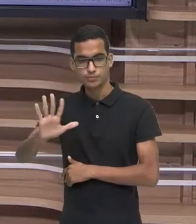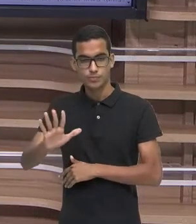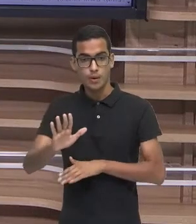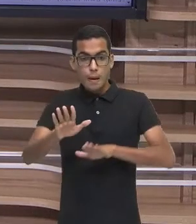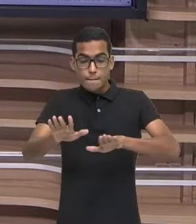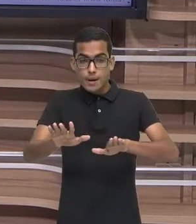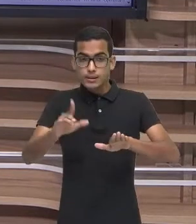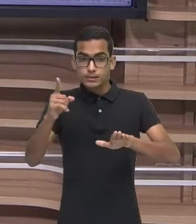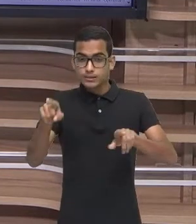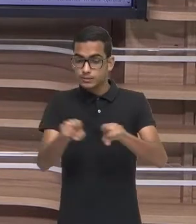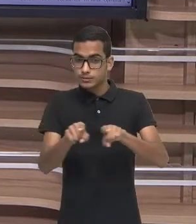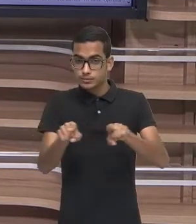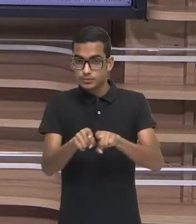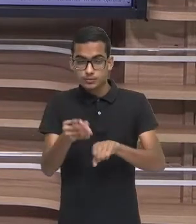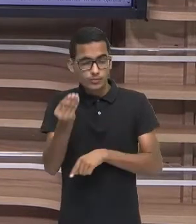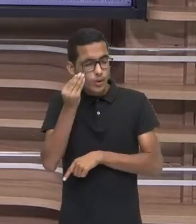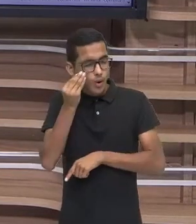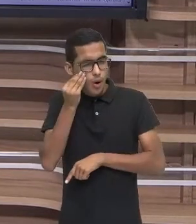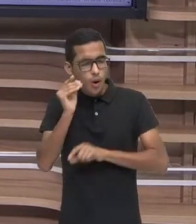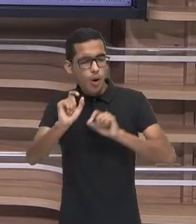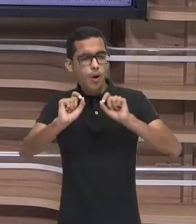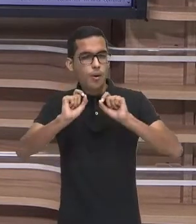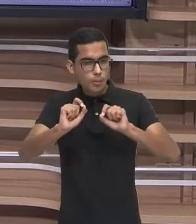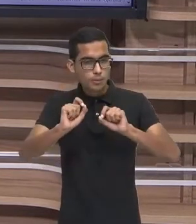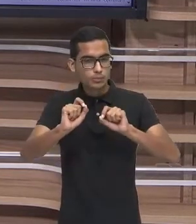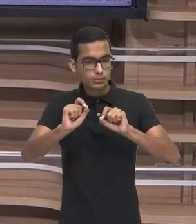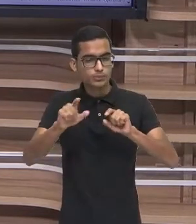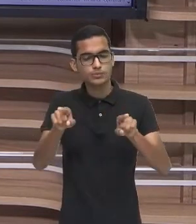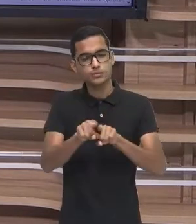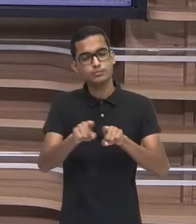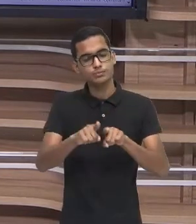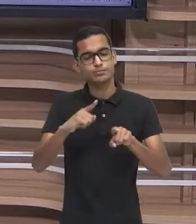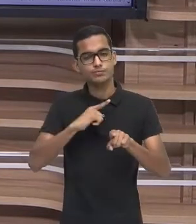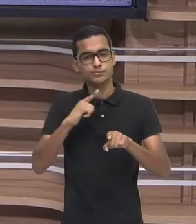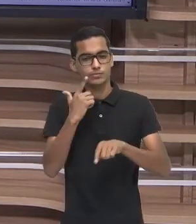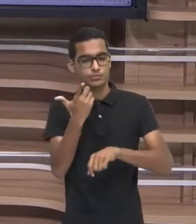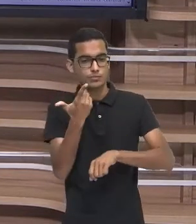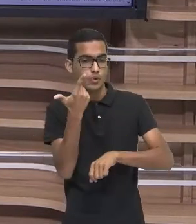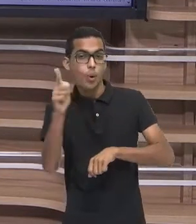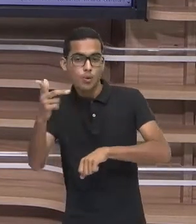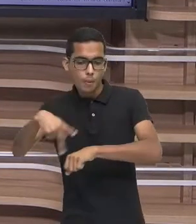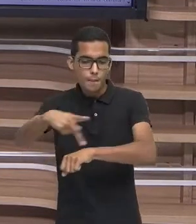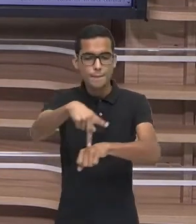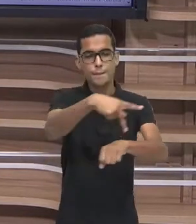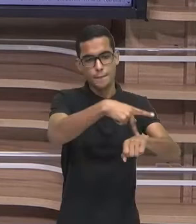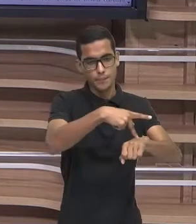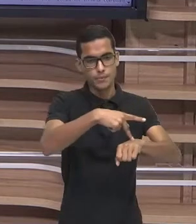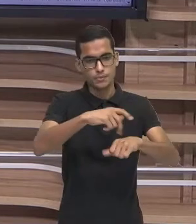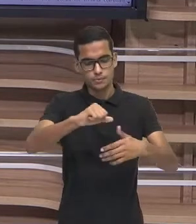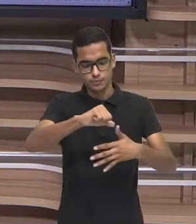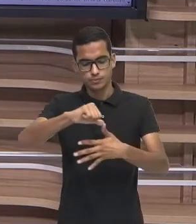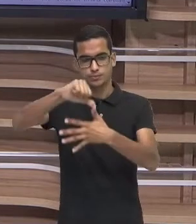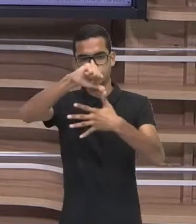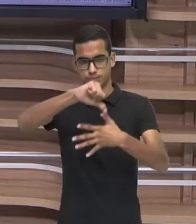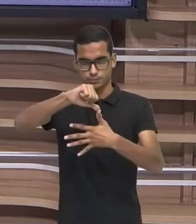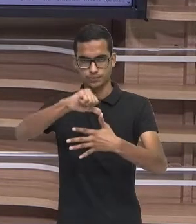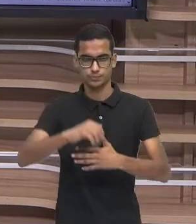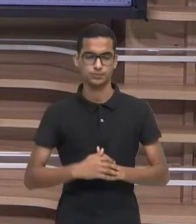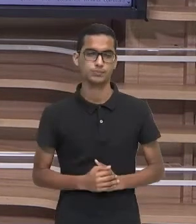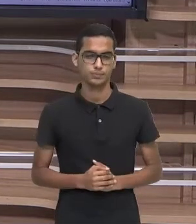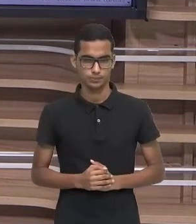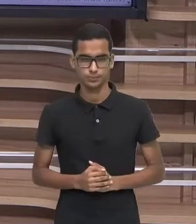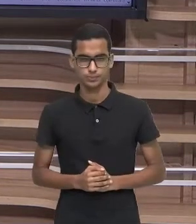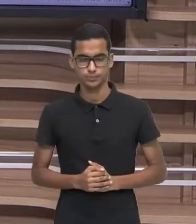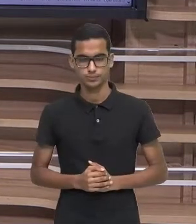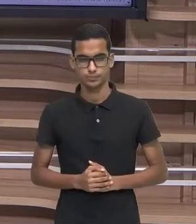bacia amazônica, ela também vai estar em outros países aqui da América do Sul,